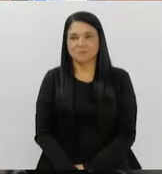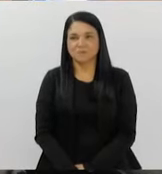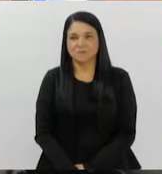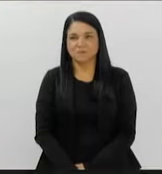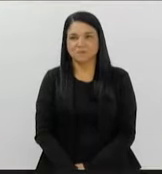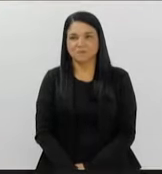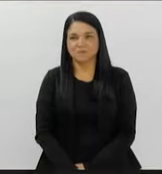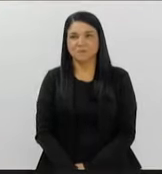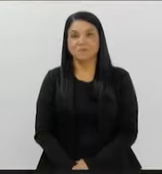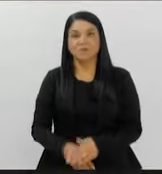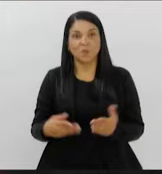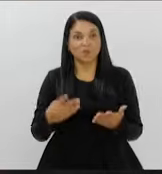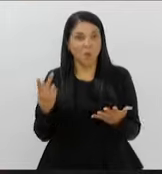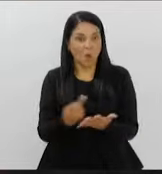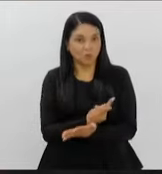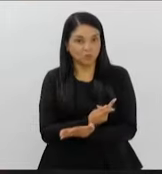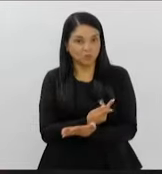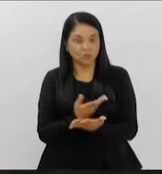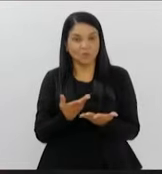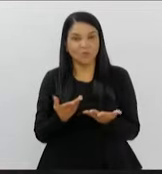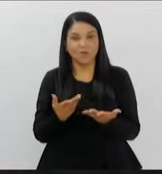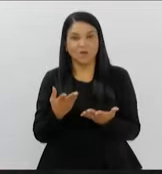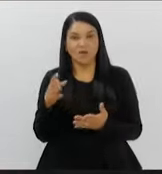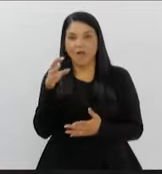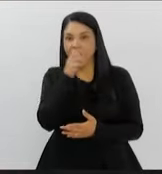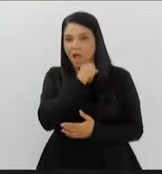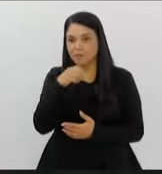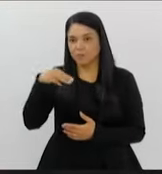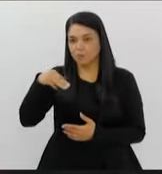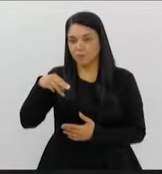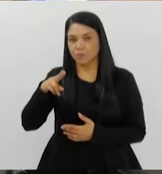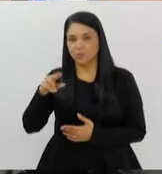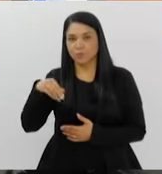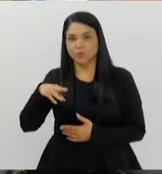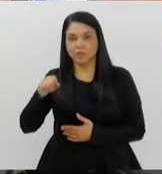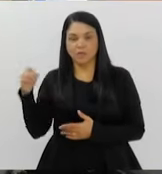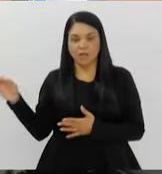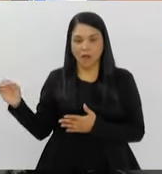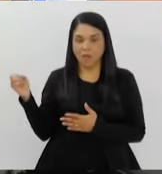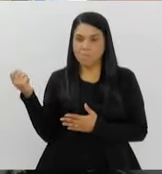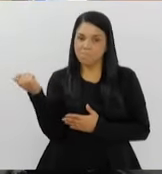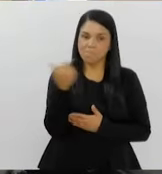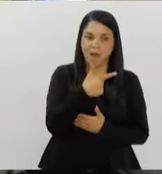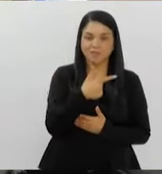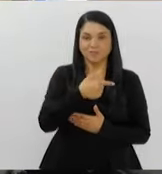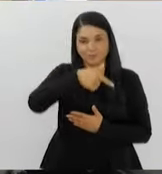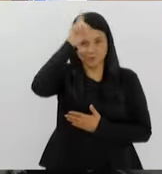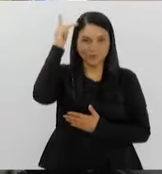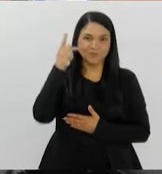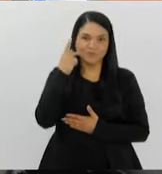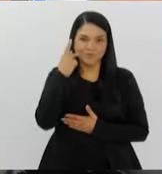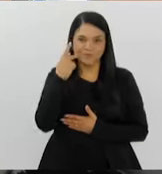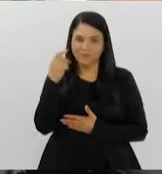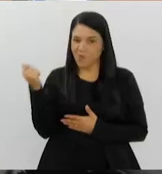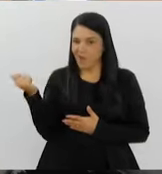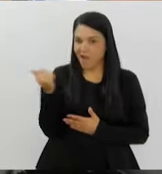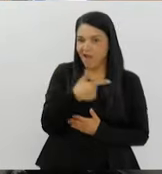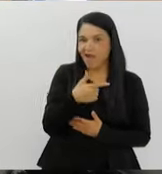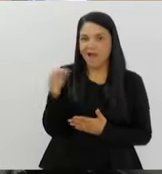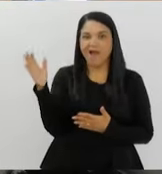Hoje aconteceu uma coisa rara. O Munir foi mais rápido que o Luiz na inscrição, hein? Que o deputado Luiz. Isso é... Senhor presidente,